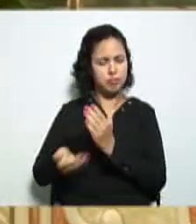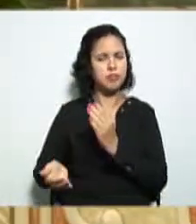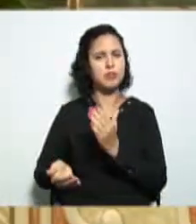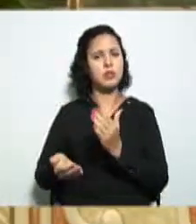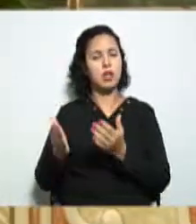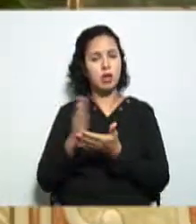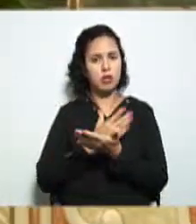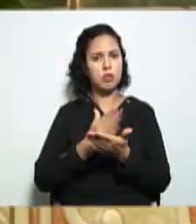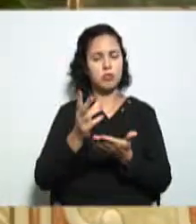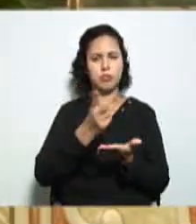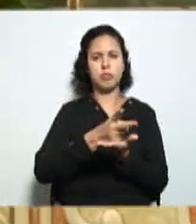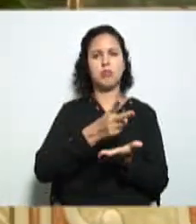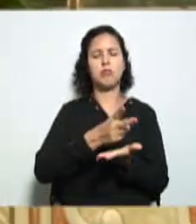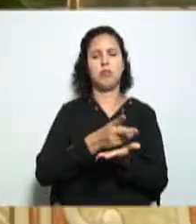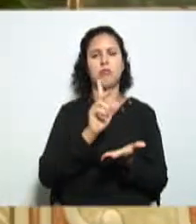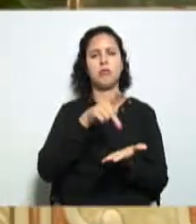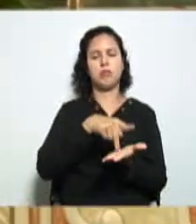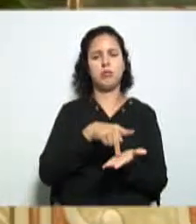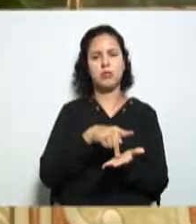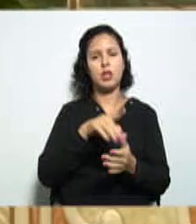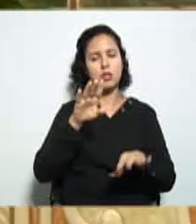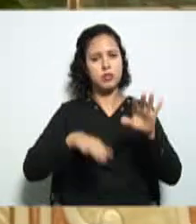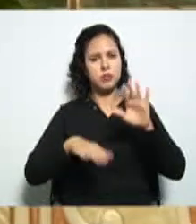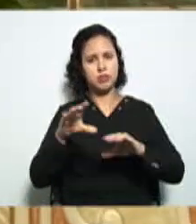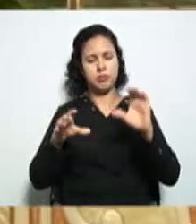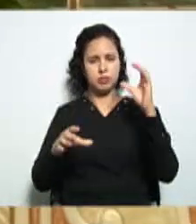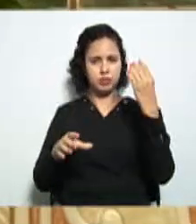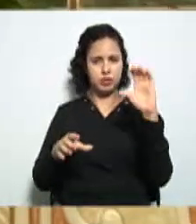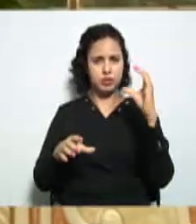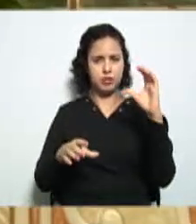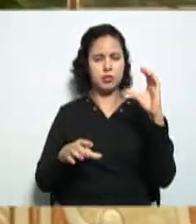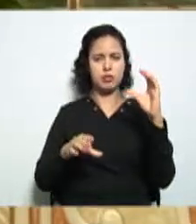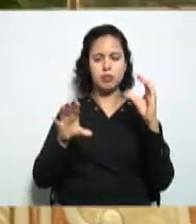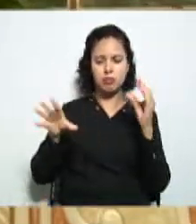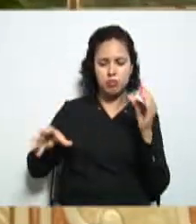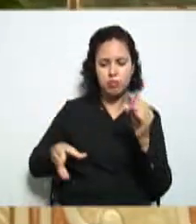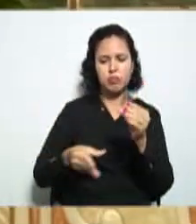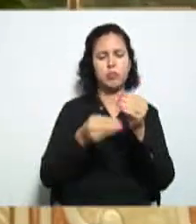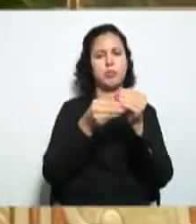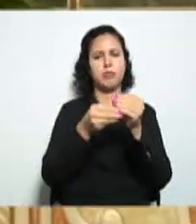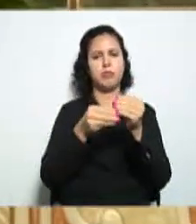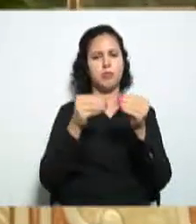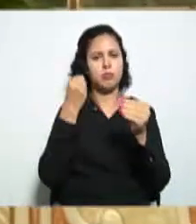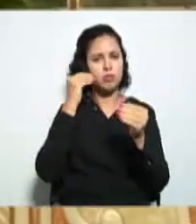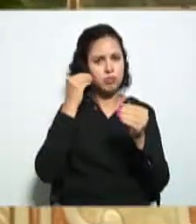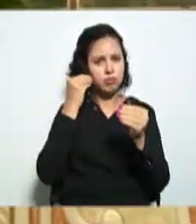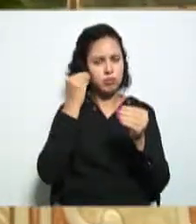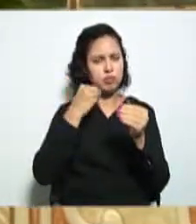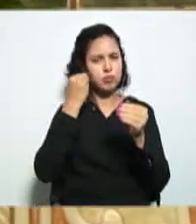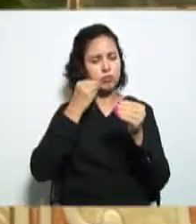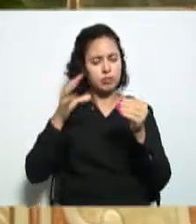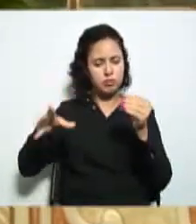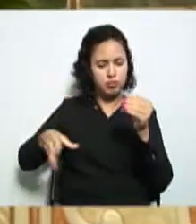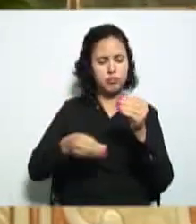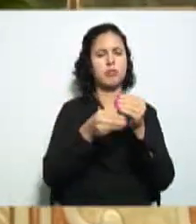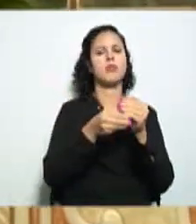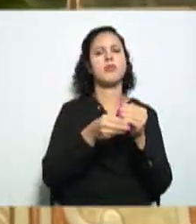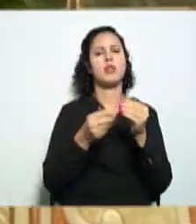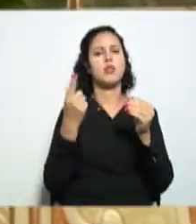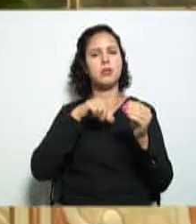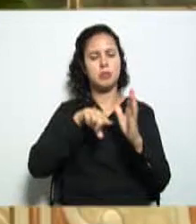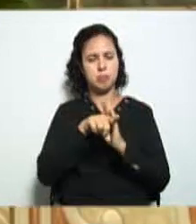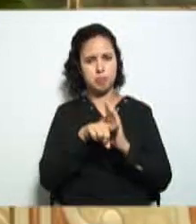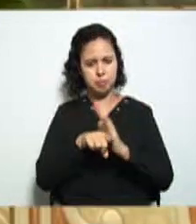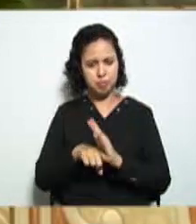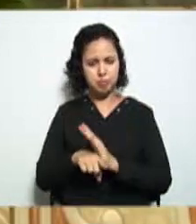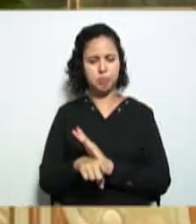alguns sobrevivem. E muitas vezes a própria ciência parte de um saber do senso comum para estabelecer as suas